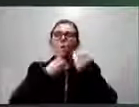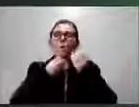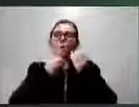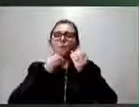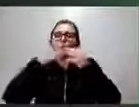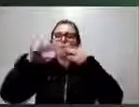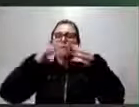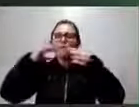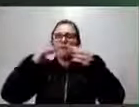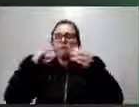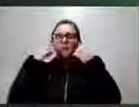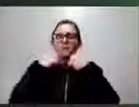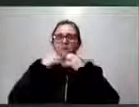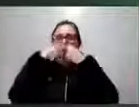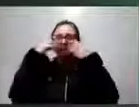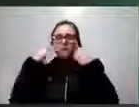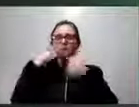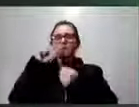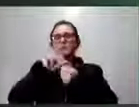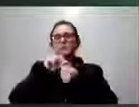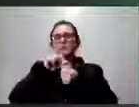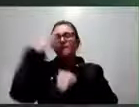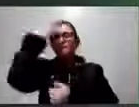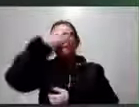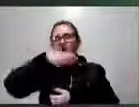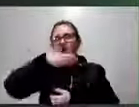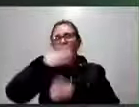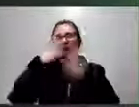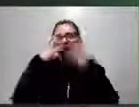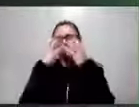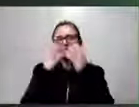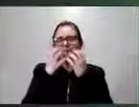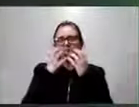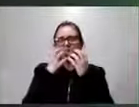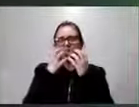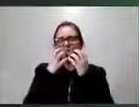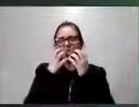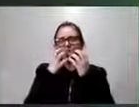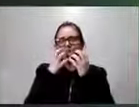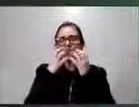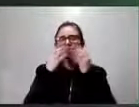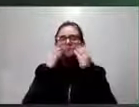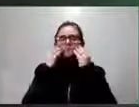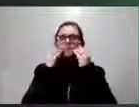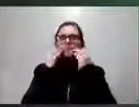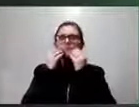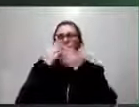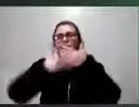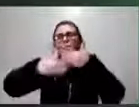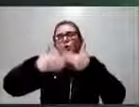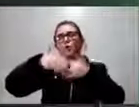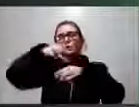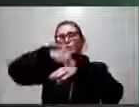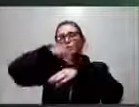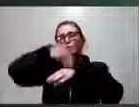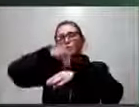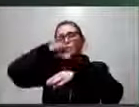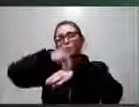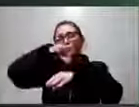articulação temporomandibular, fazer uma prova de compressão sobre pressão, um apalpamento de todos os músculos da